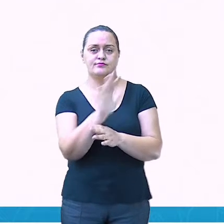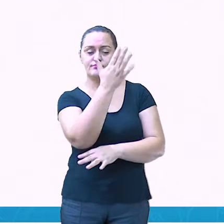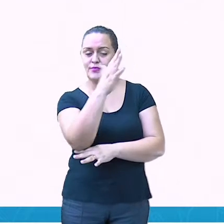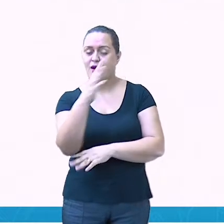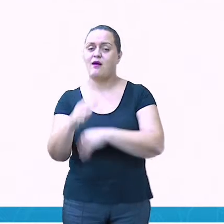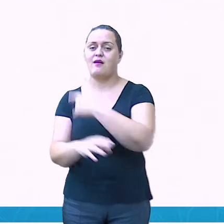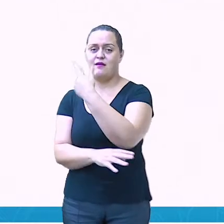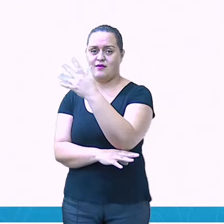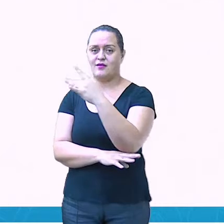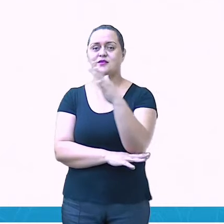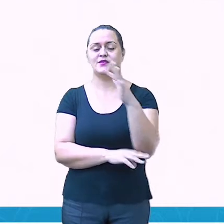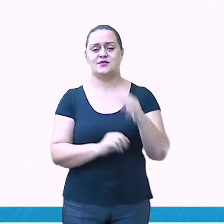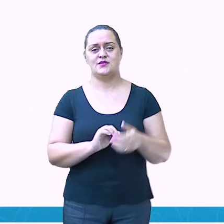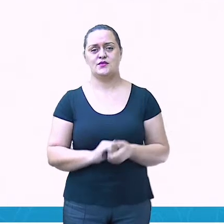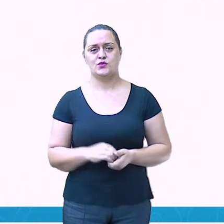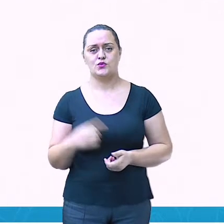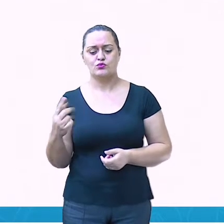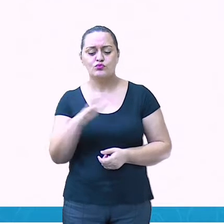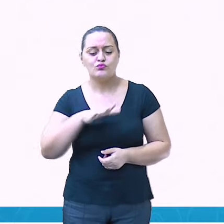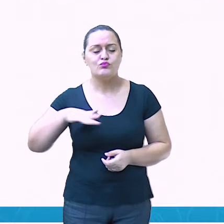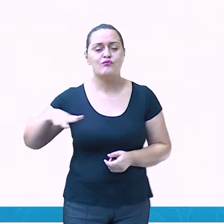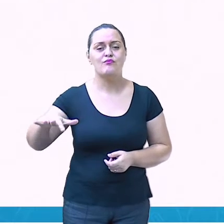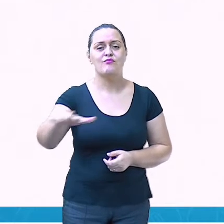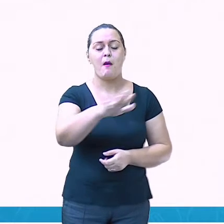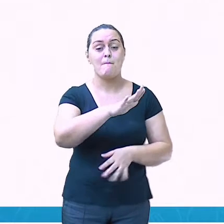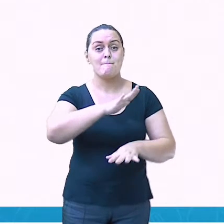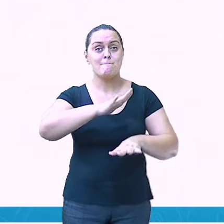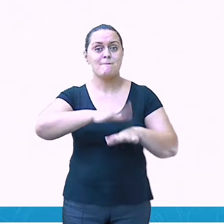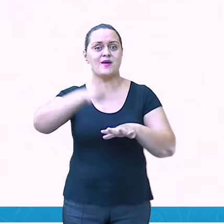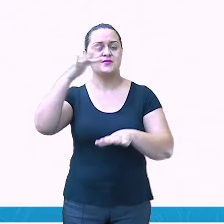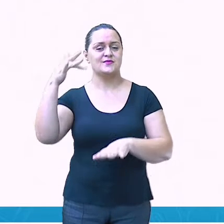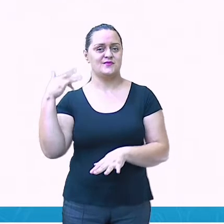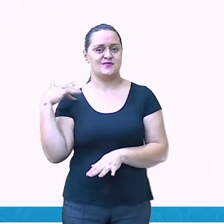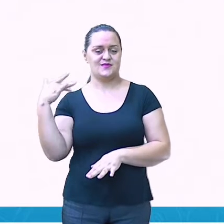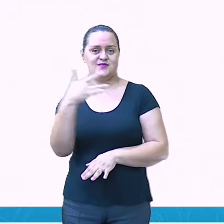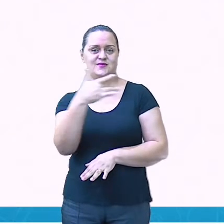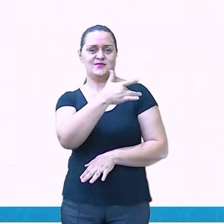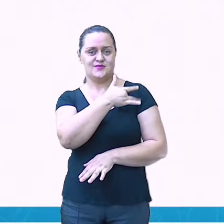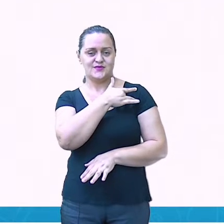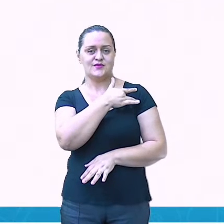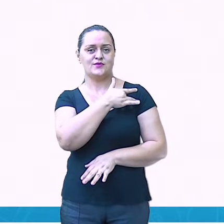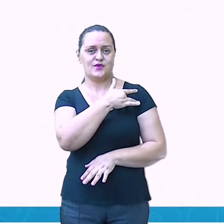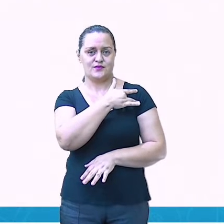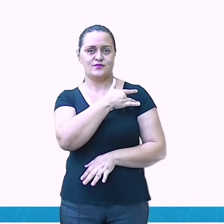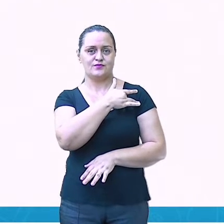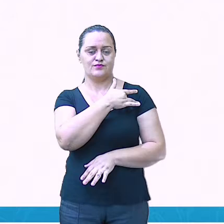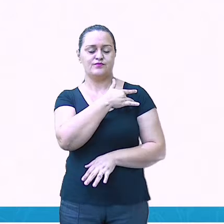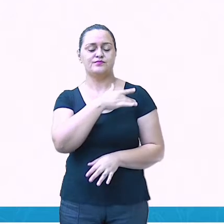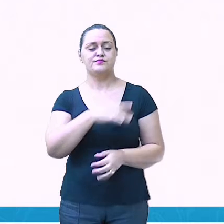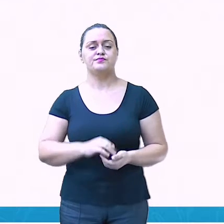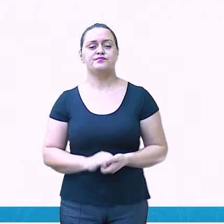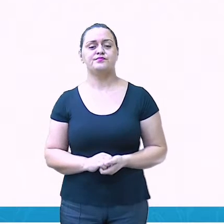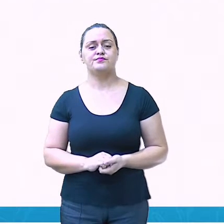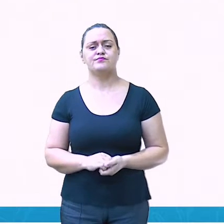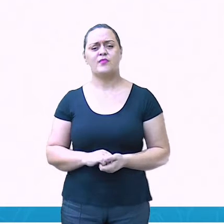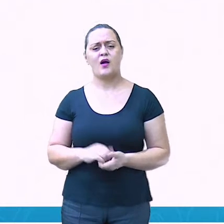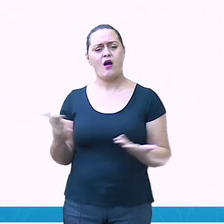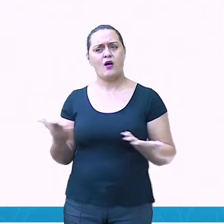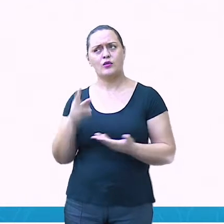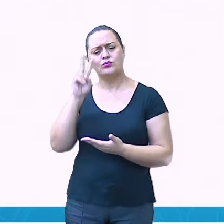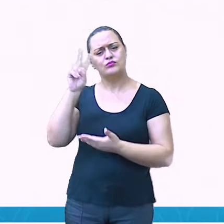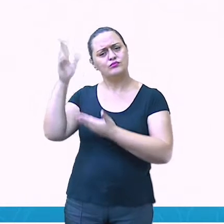reciclar para que o nosso meio fique mais saudável. Bom, algumas formas que a gente